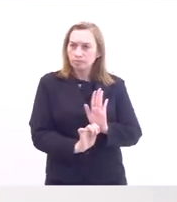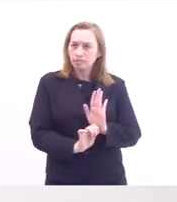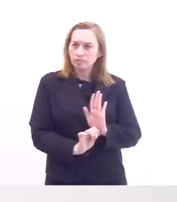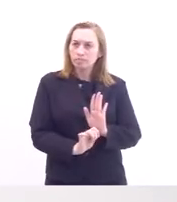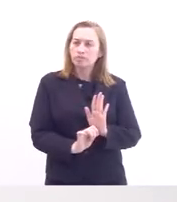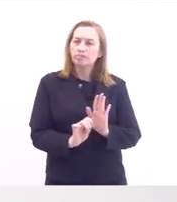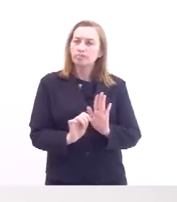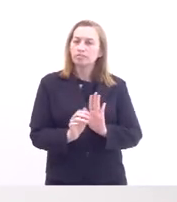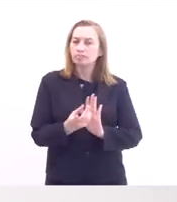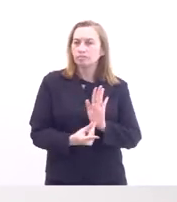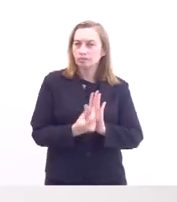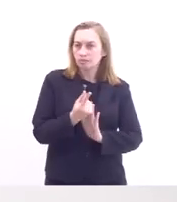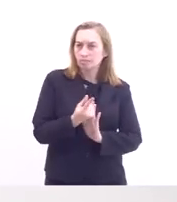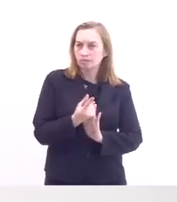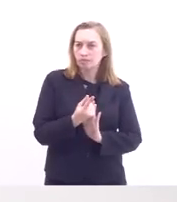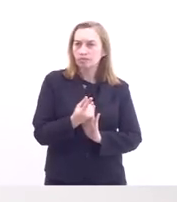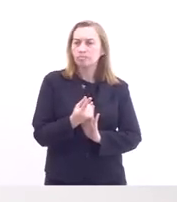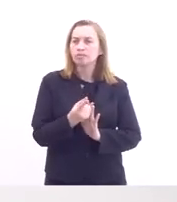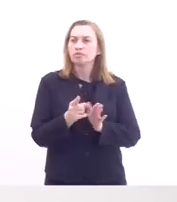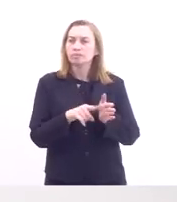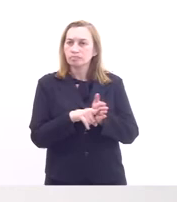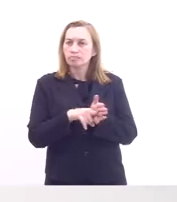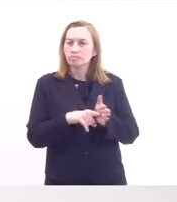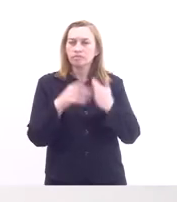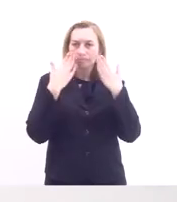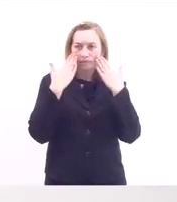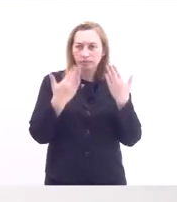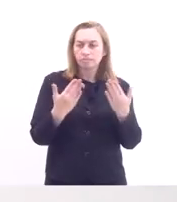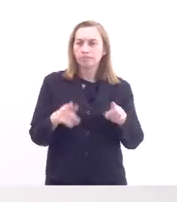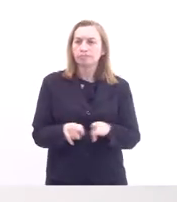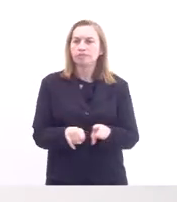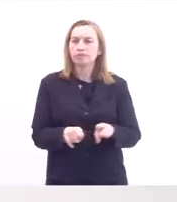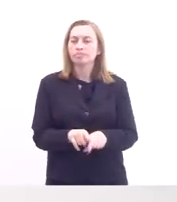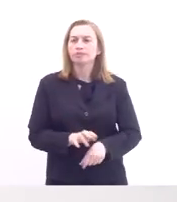execução orçamentária e do relatório de gestão fiscal também apresentam.